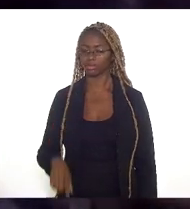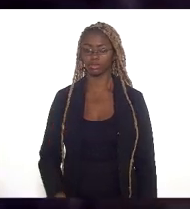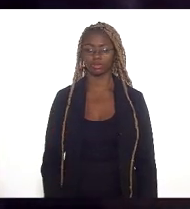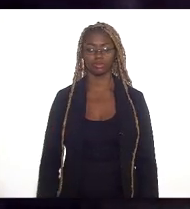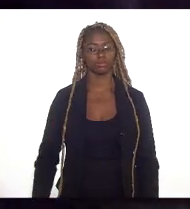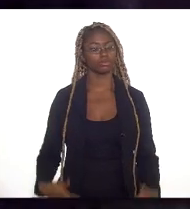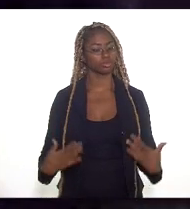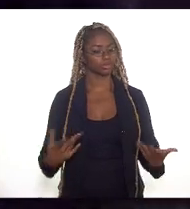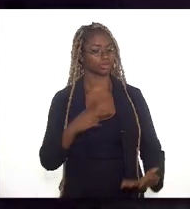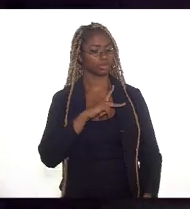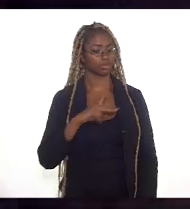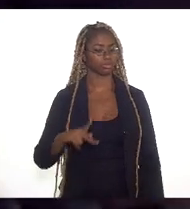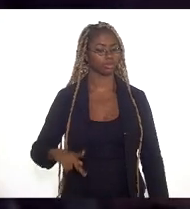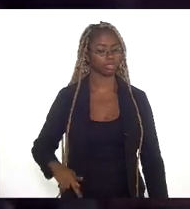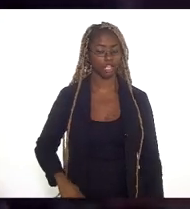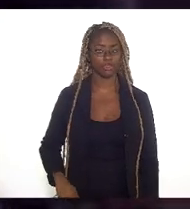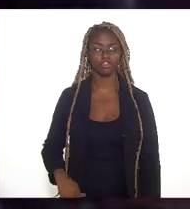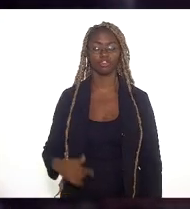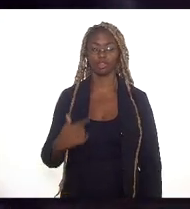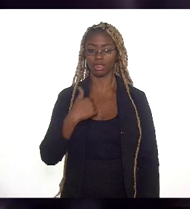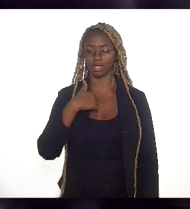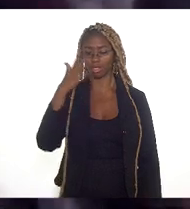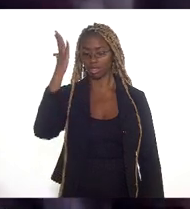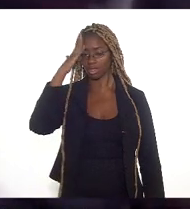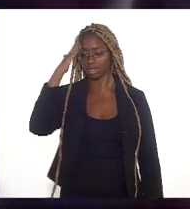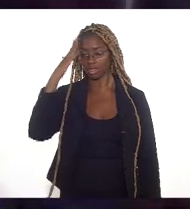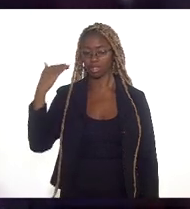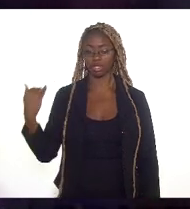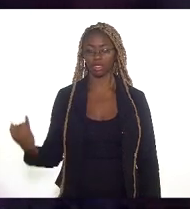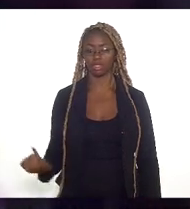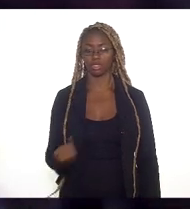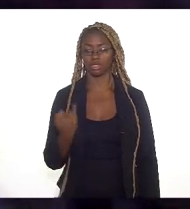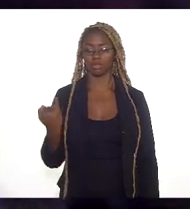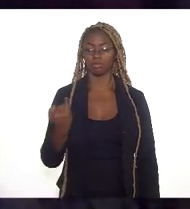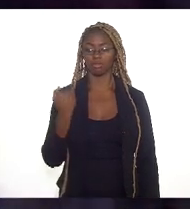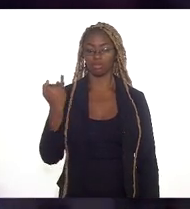eu reconheço a importância